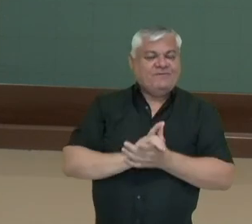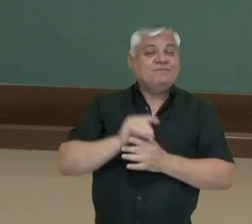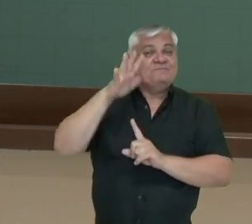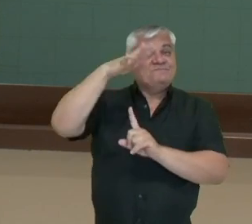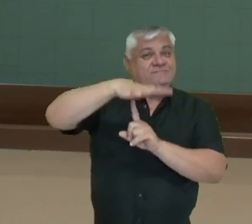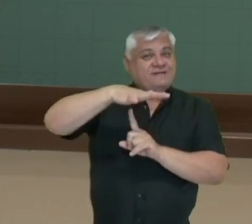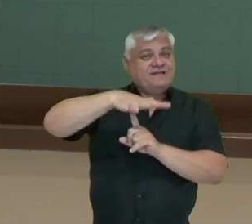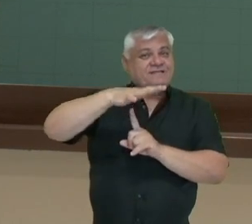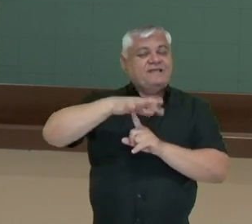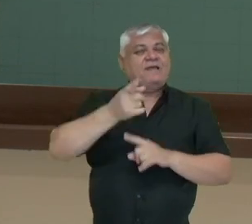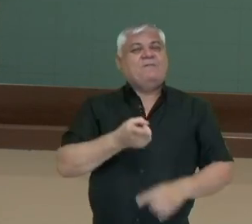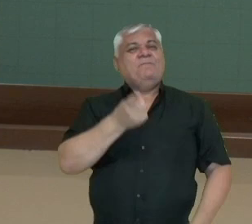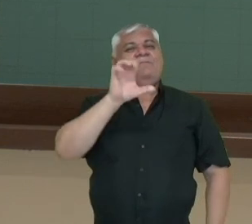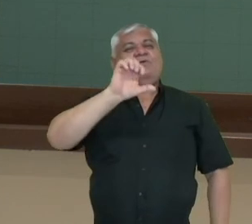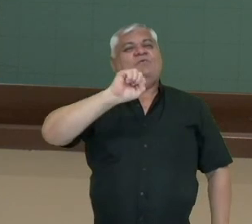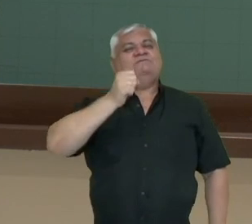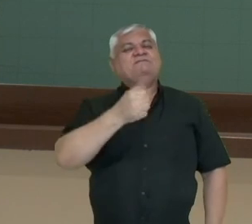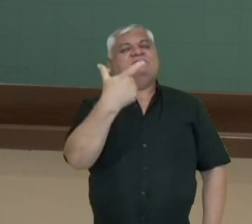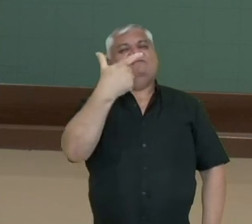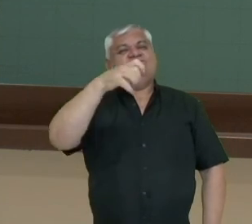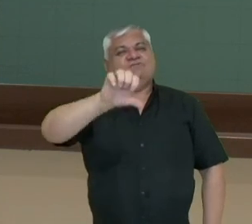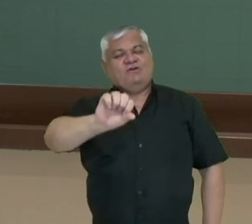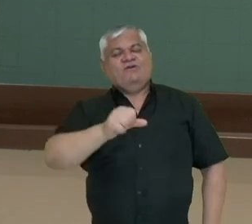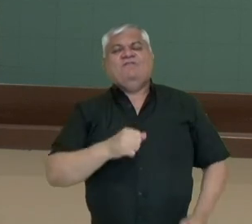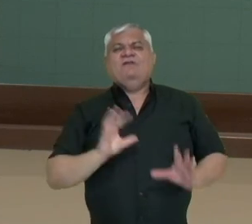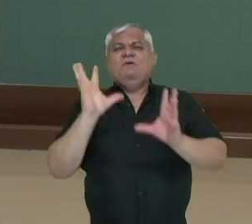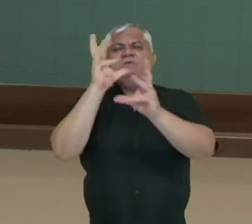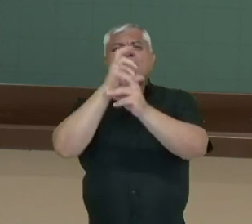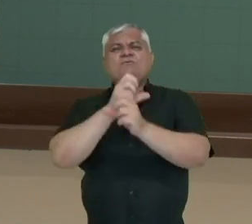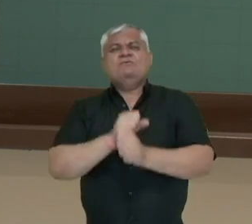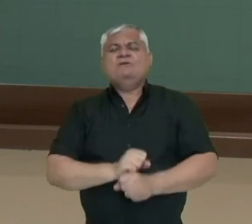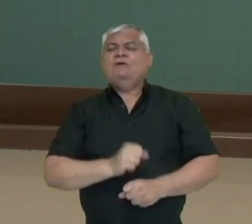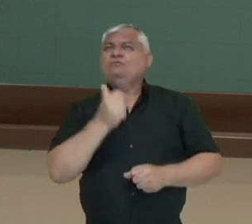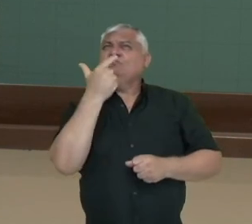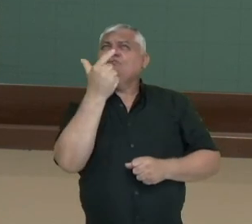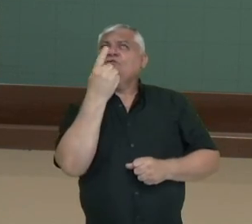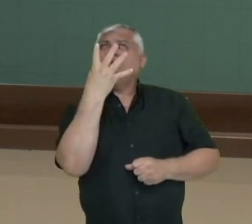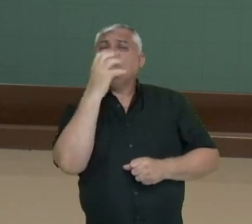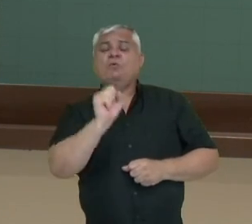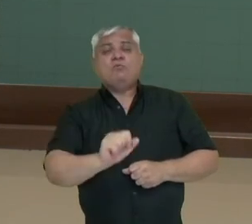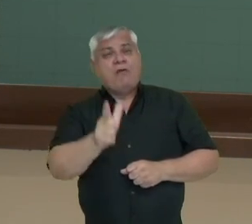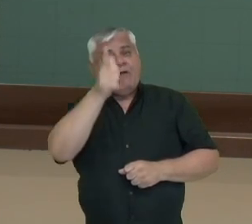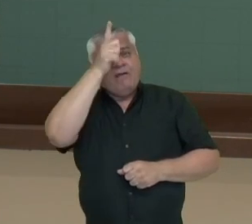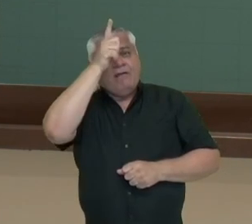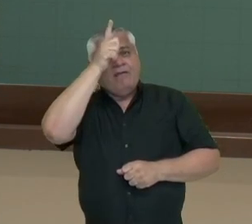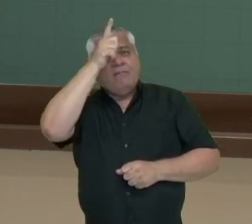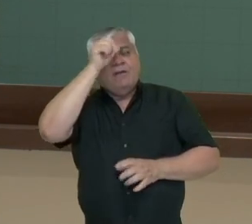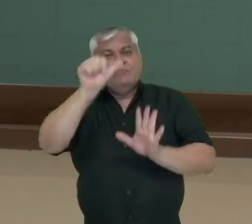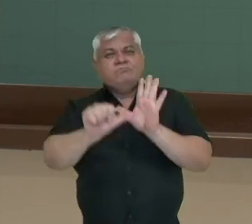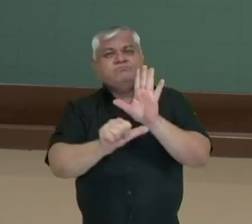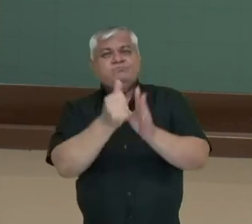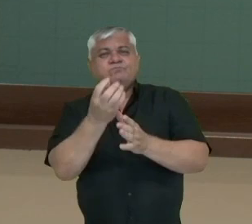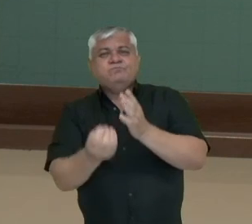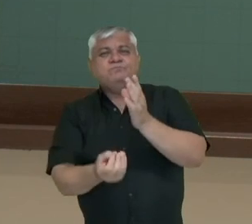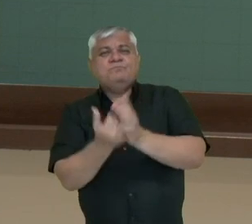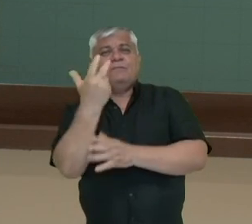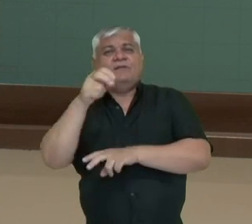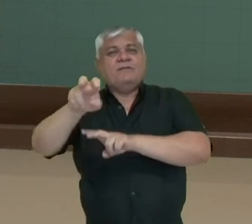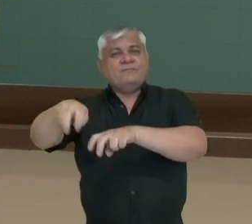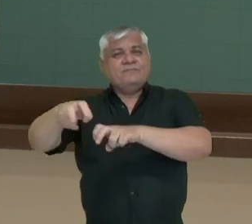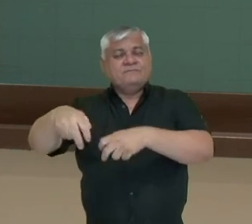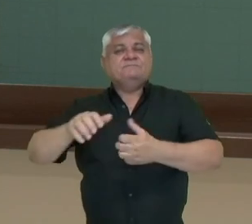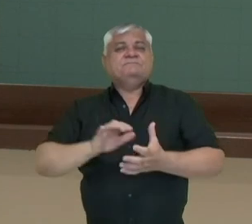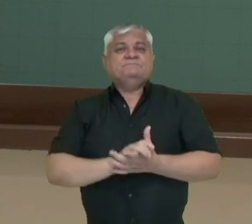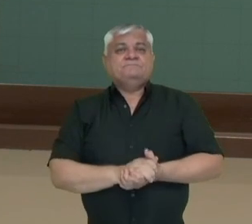Paraná em 1829 com um grupo de 248 alemães que fizeram a primeira cooperativa agrícola do nosso